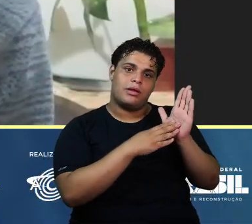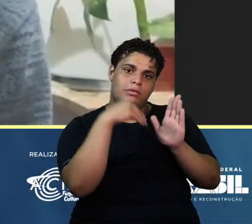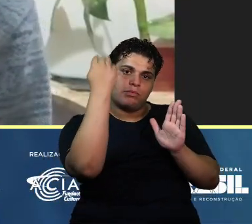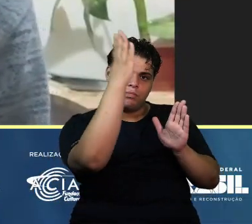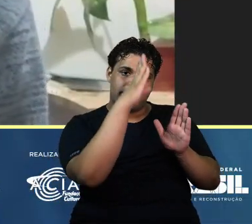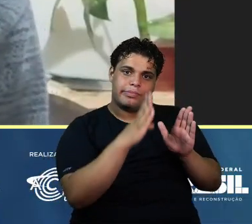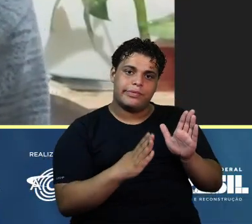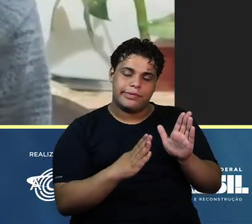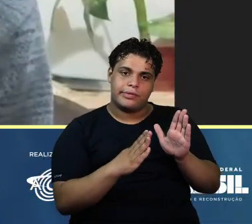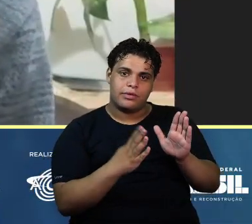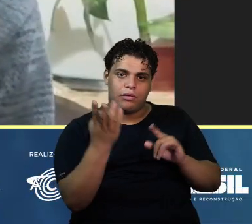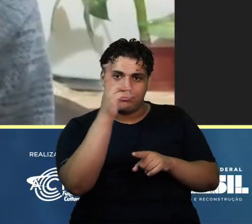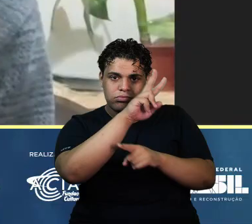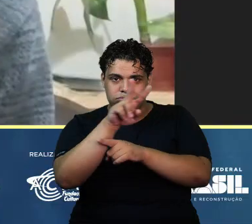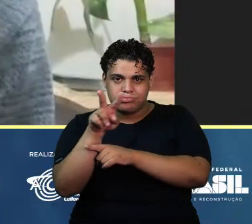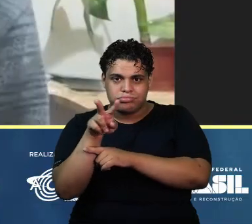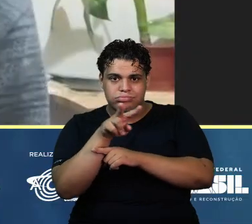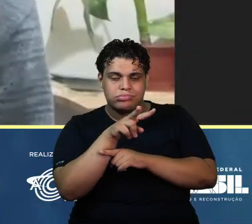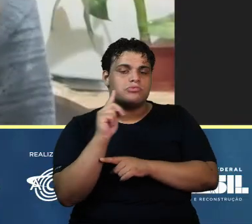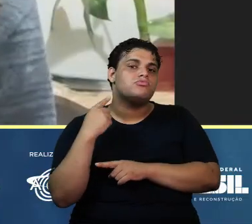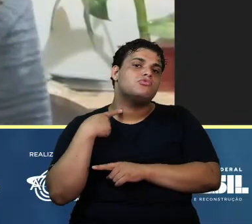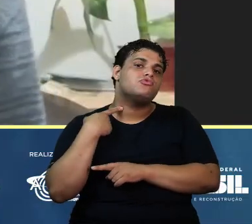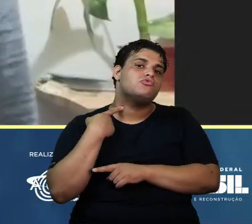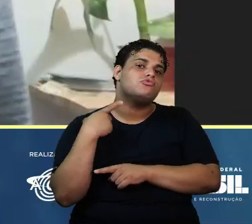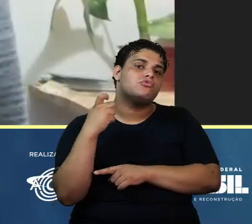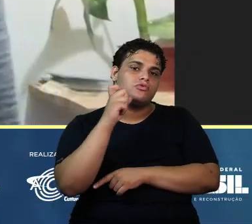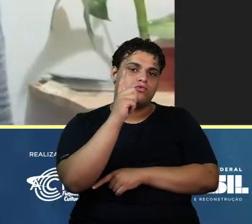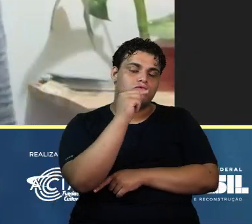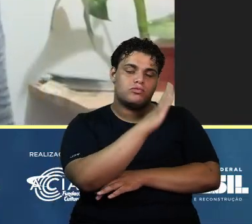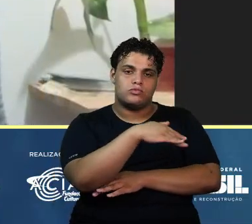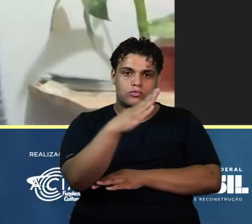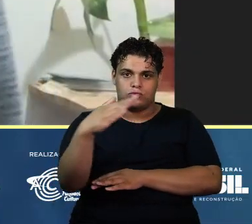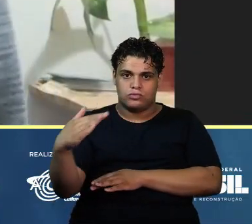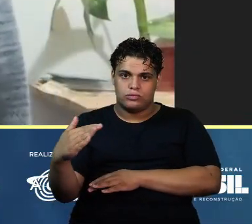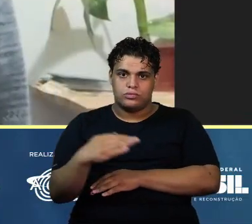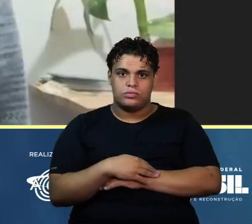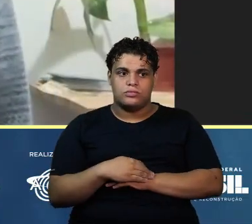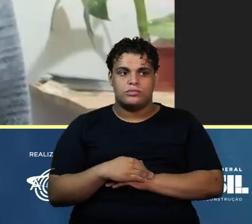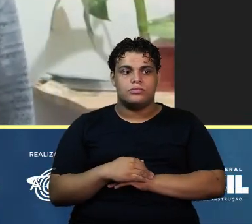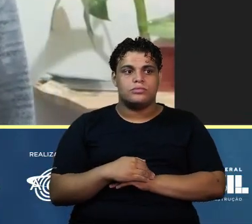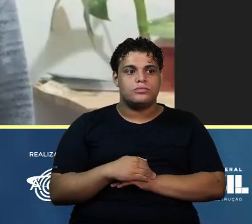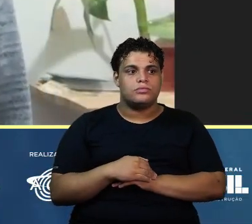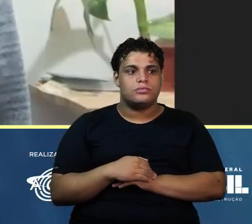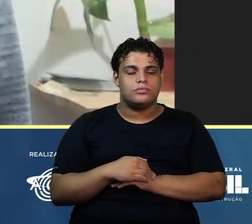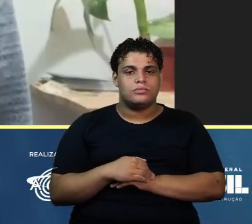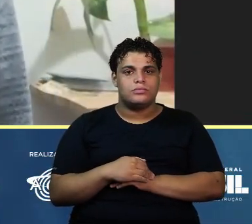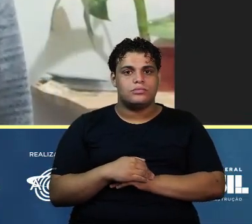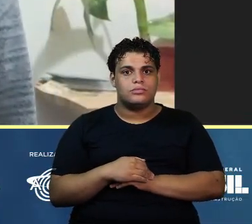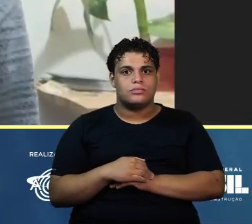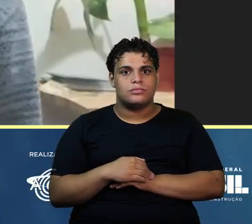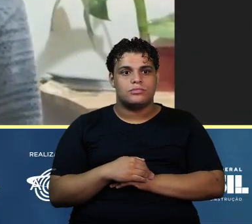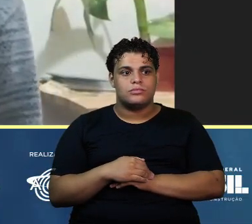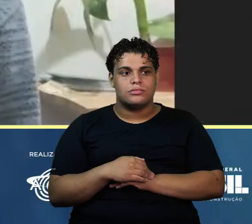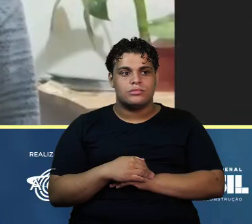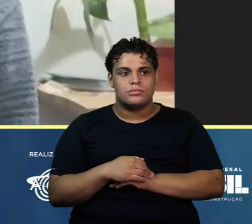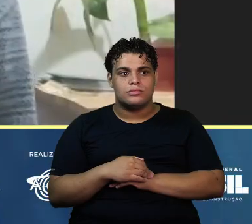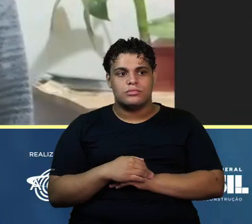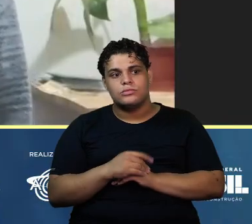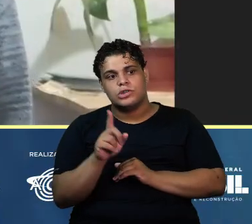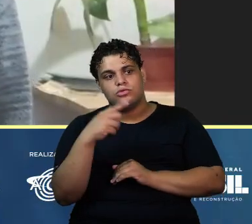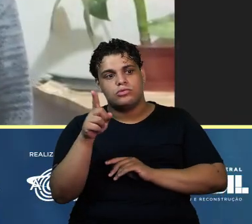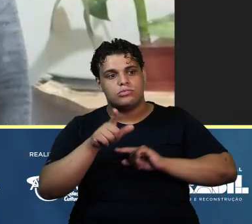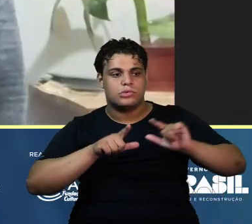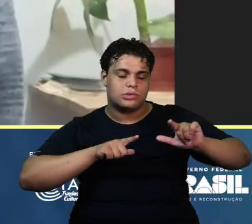Monitoramento de Lixo no Oceano, né? Então, esse nosso trabalho, para além da despoluição, né? Então, para além